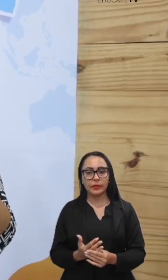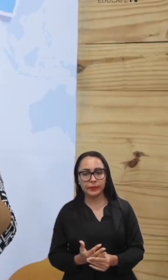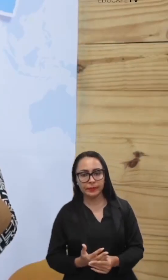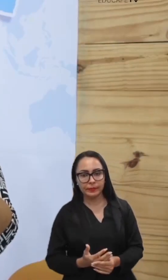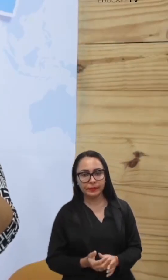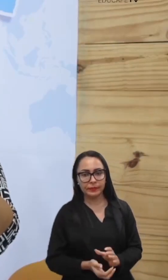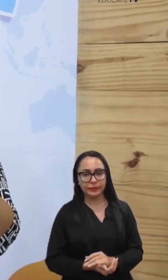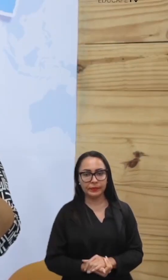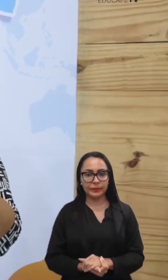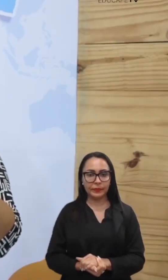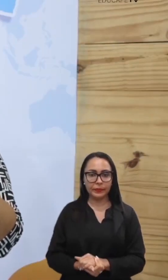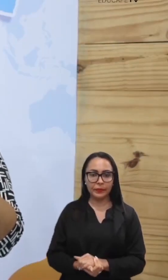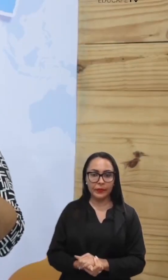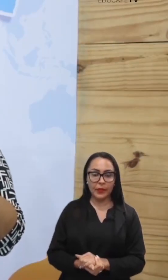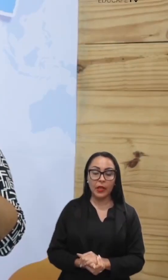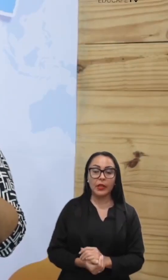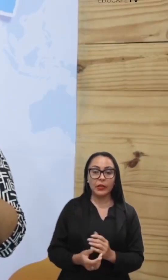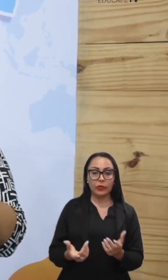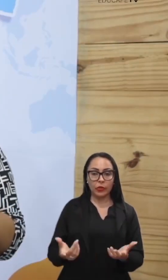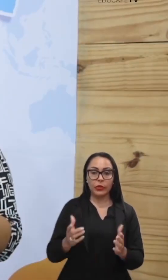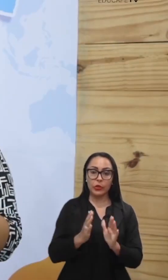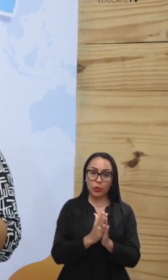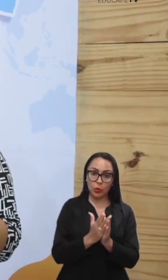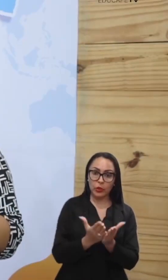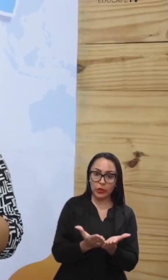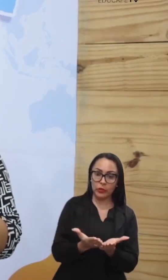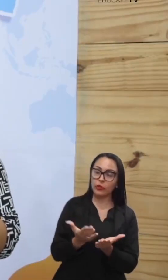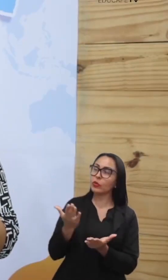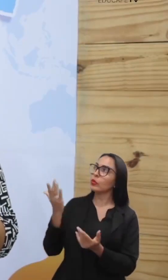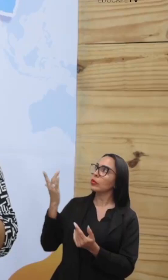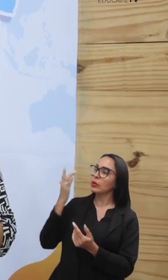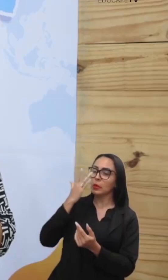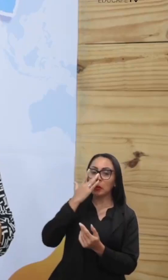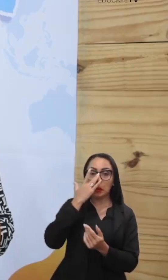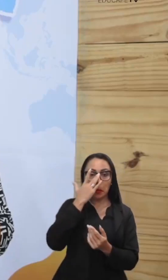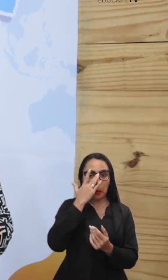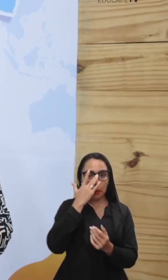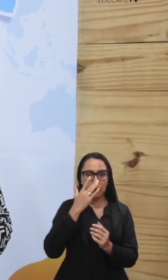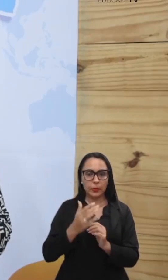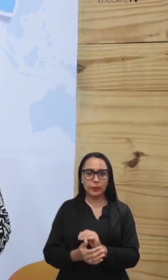também foi de um livro de Faria Evangelina.